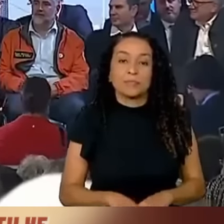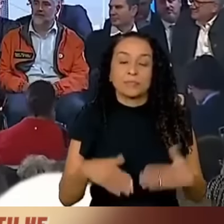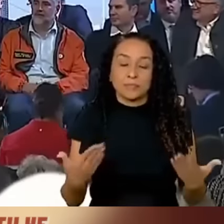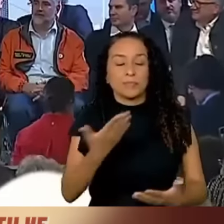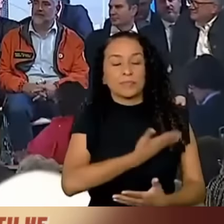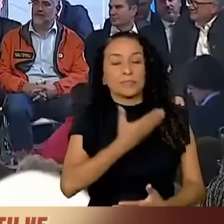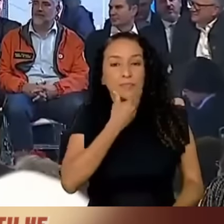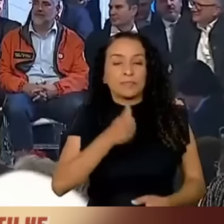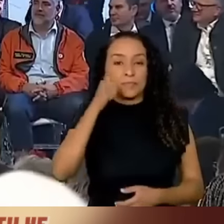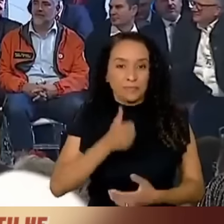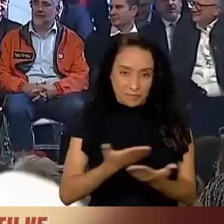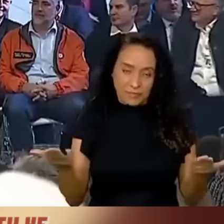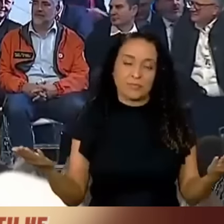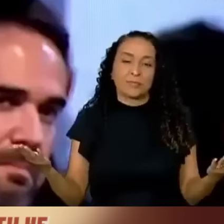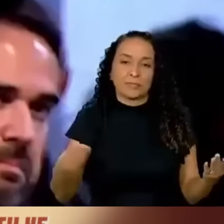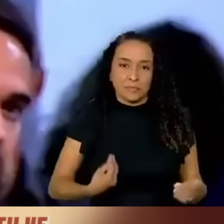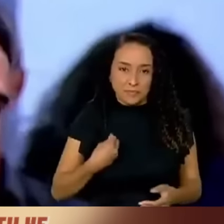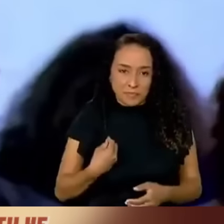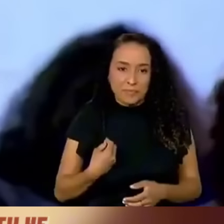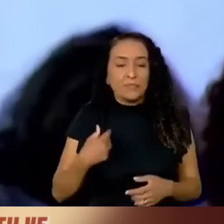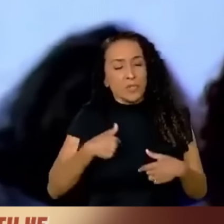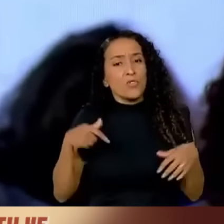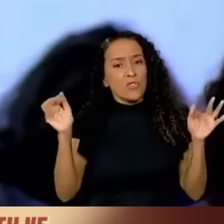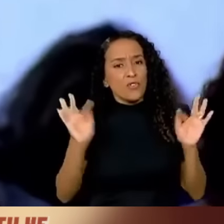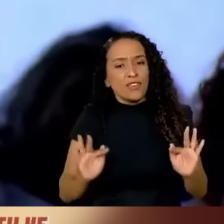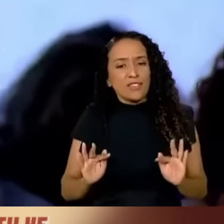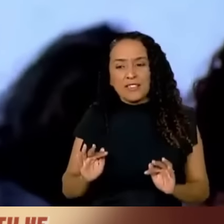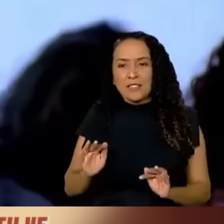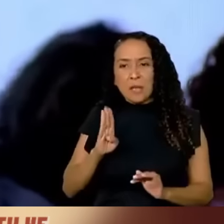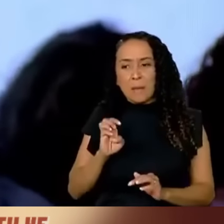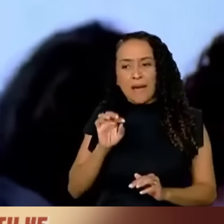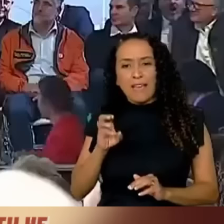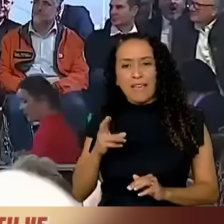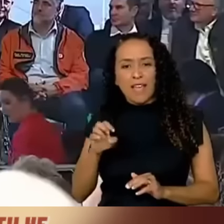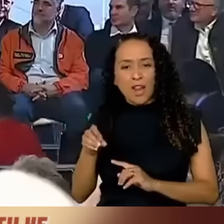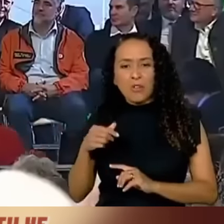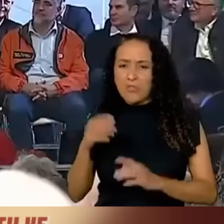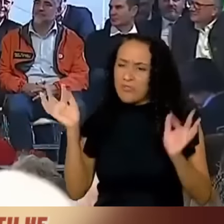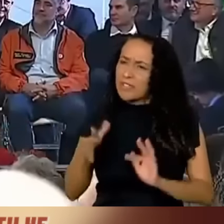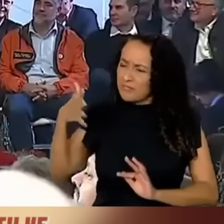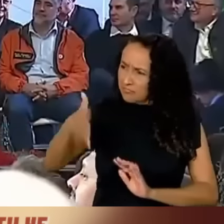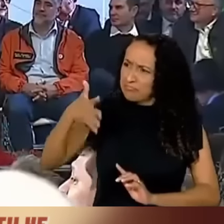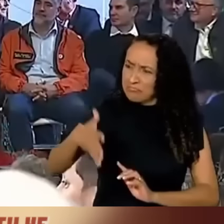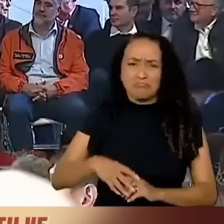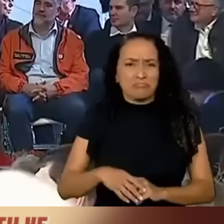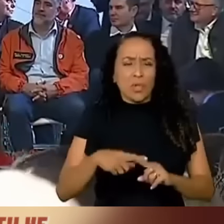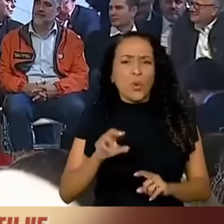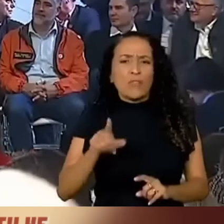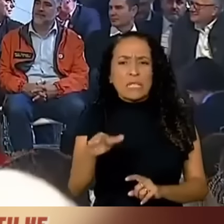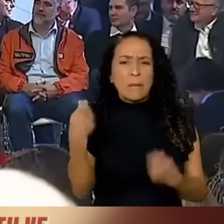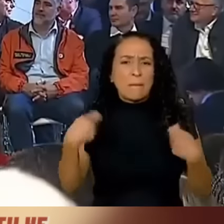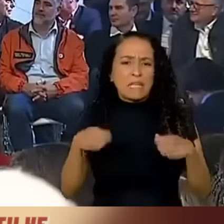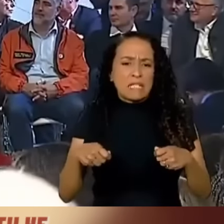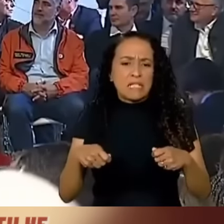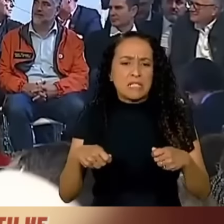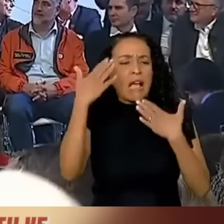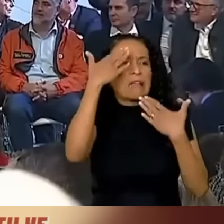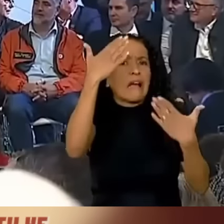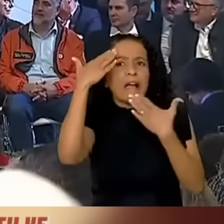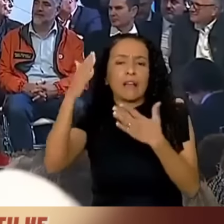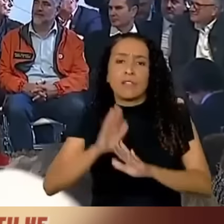Companheiros e companheiras, eu fiquei feliz com o teu discurso, Barrichello, porque não é que você precisa de